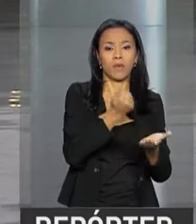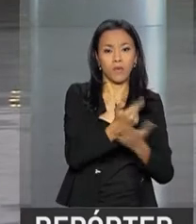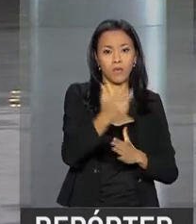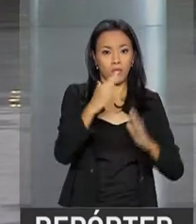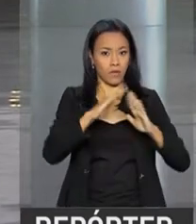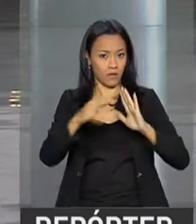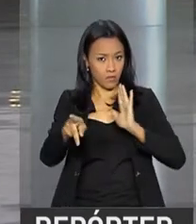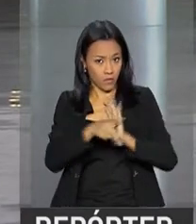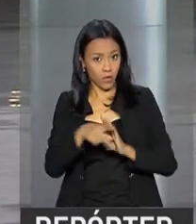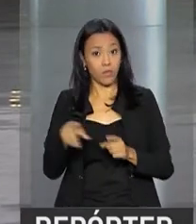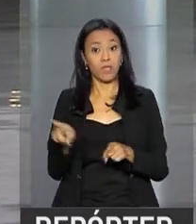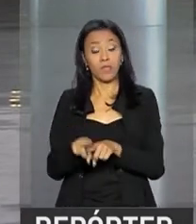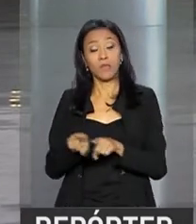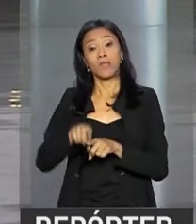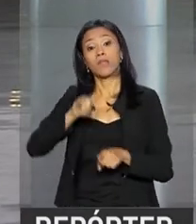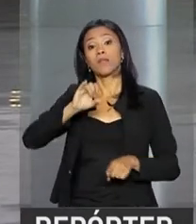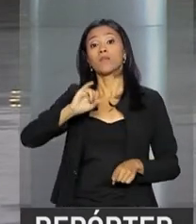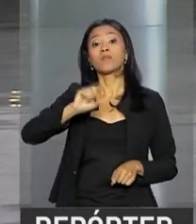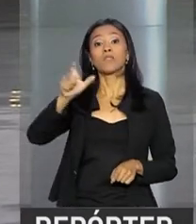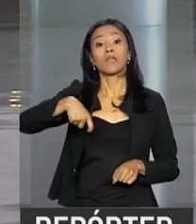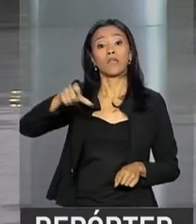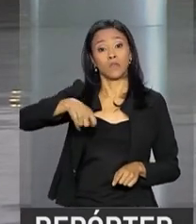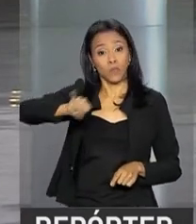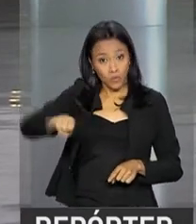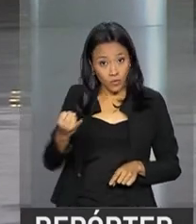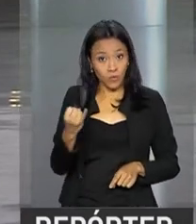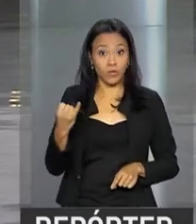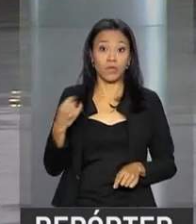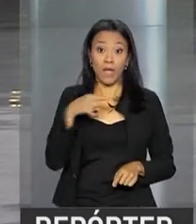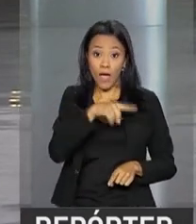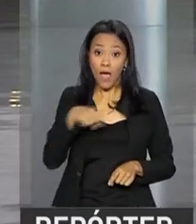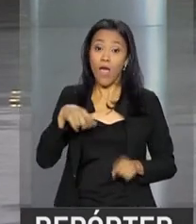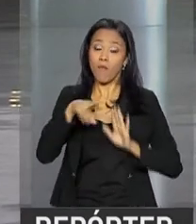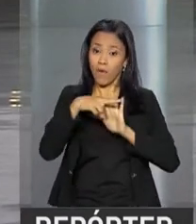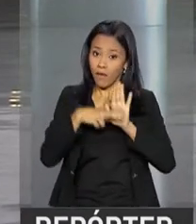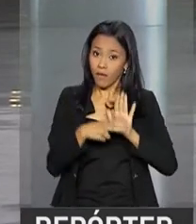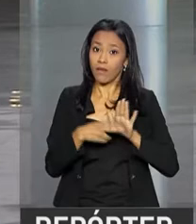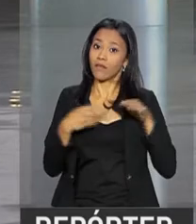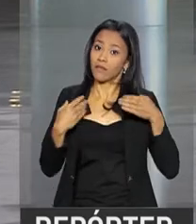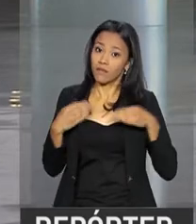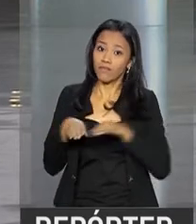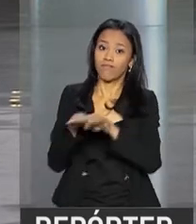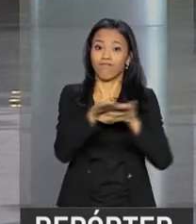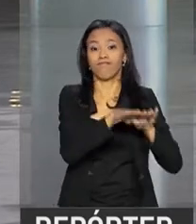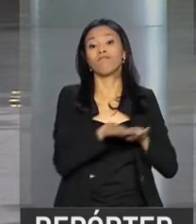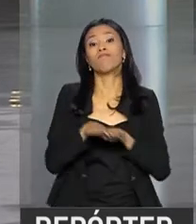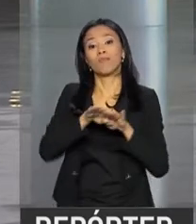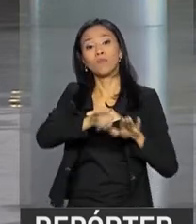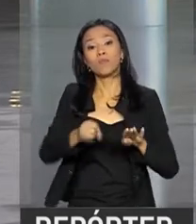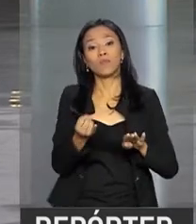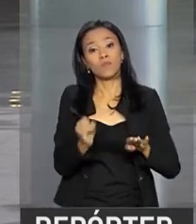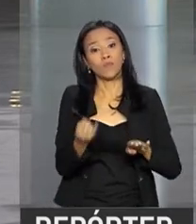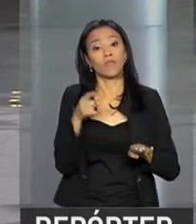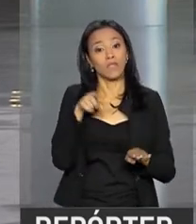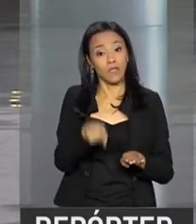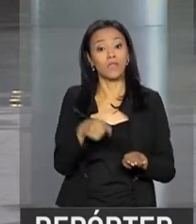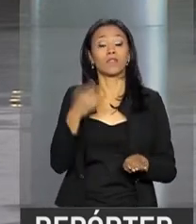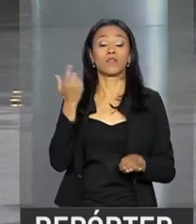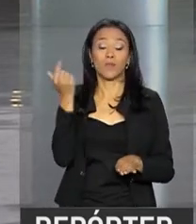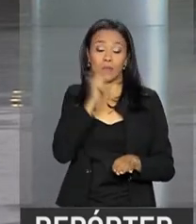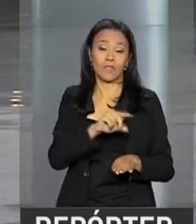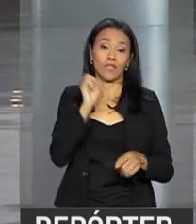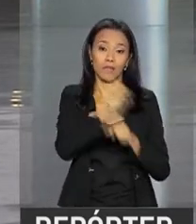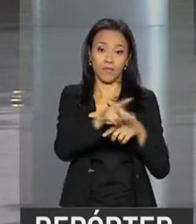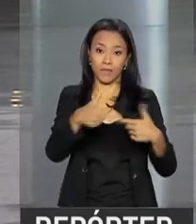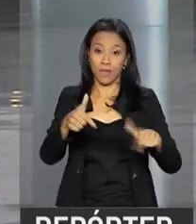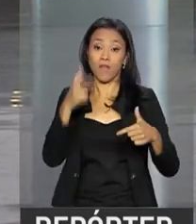o presidente michel temer afirmou que a redução é acaba atraindo investimentos e favorecendo a geração de empregos vamos ver